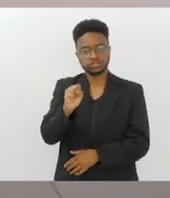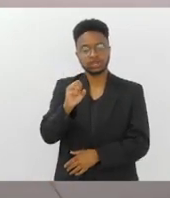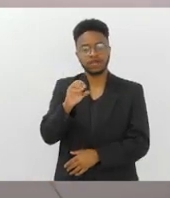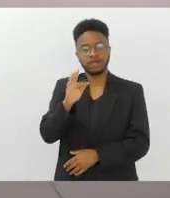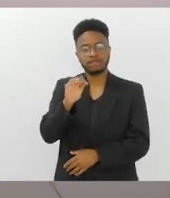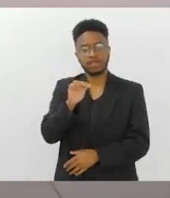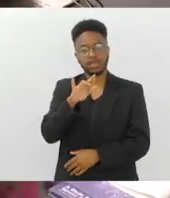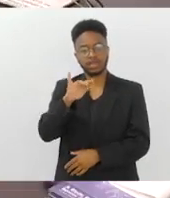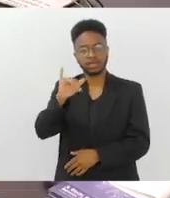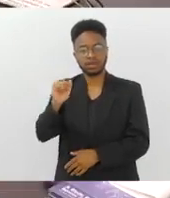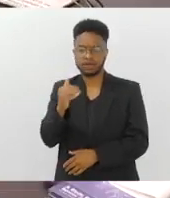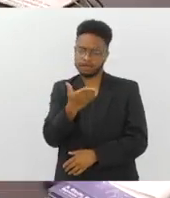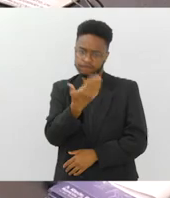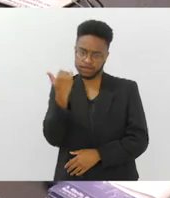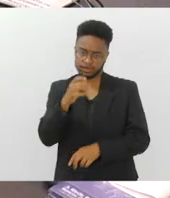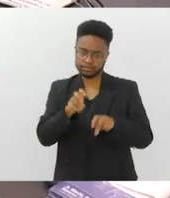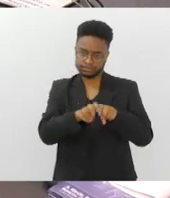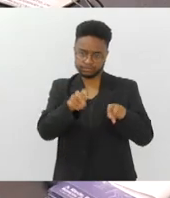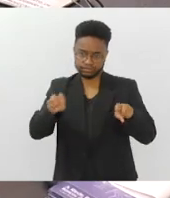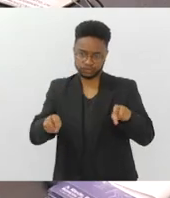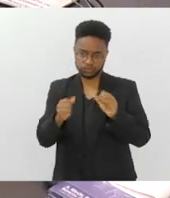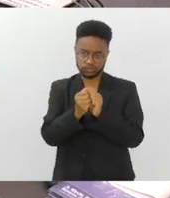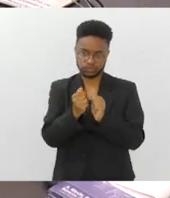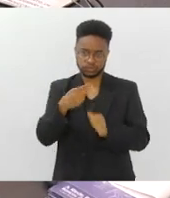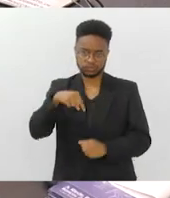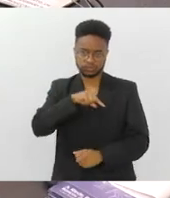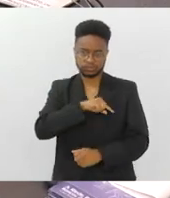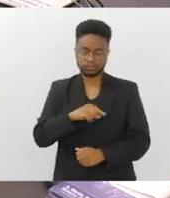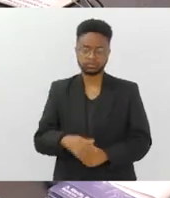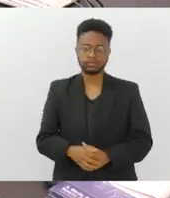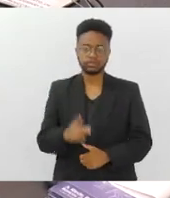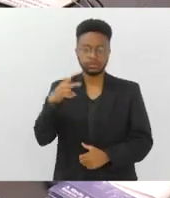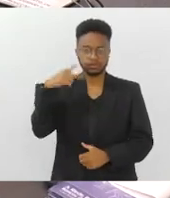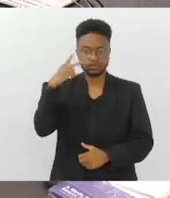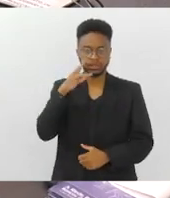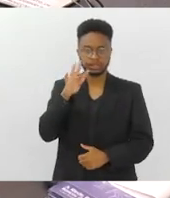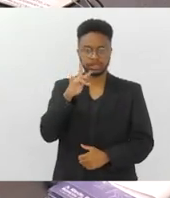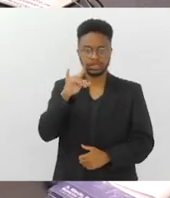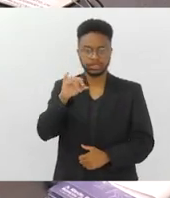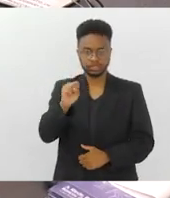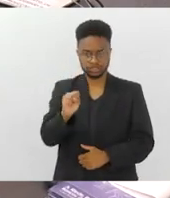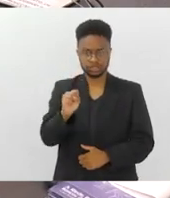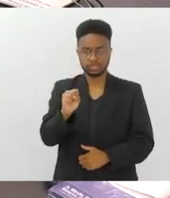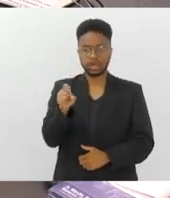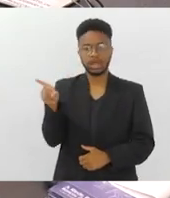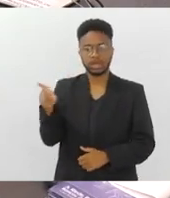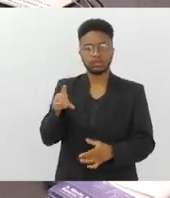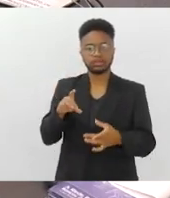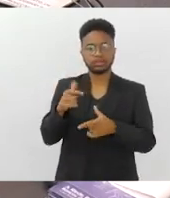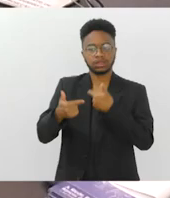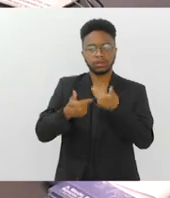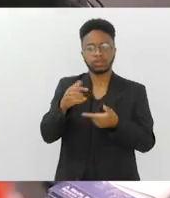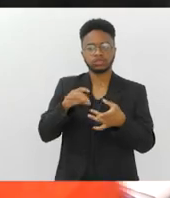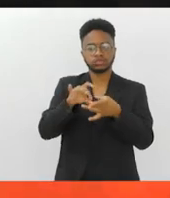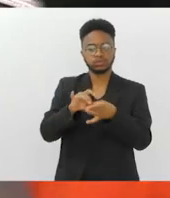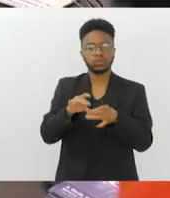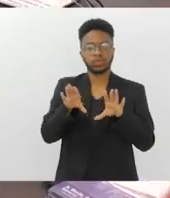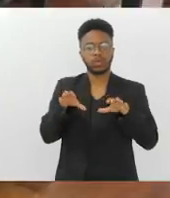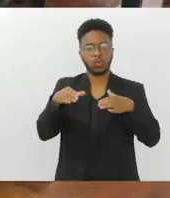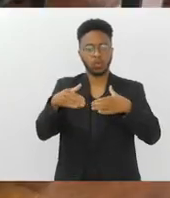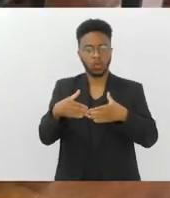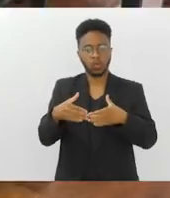venha compor a mesa conosco. A vereadora Thaís Ferreira, que é da Comissão